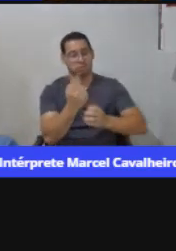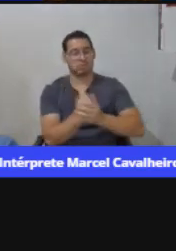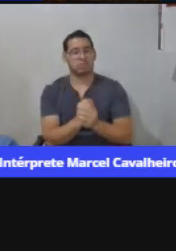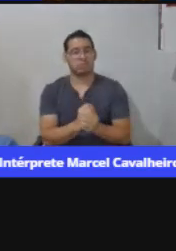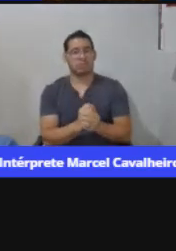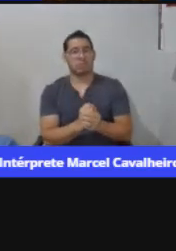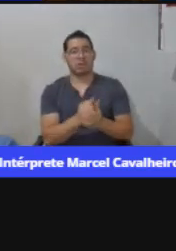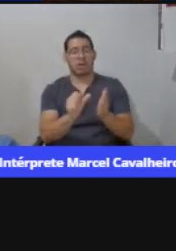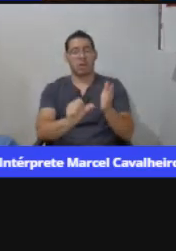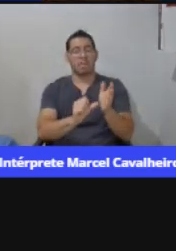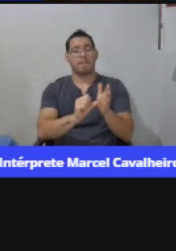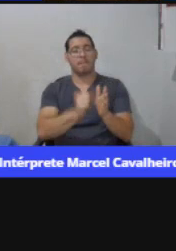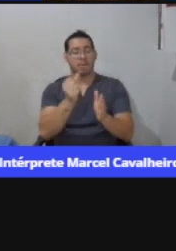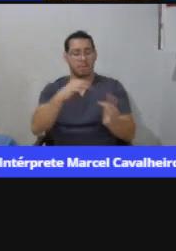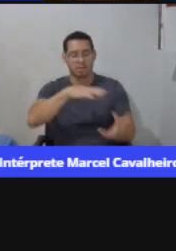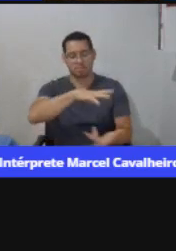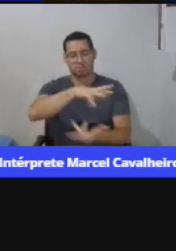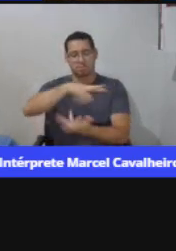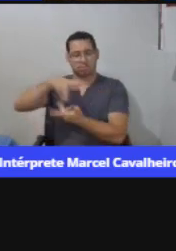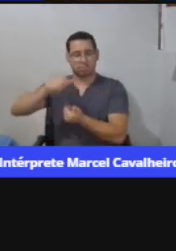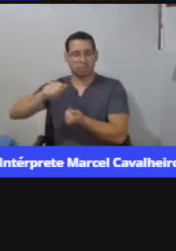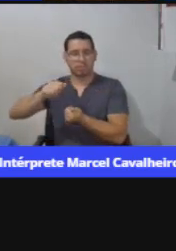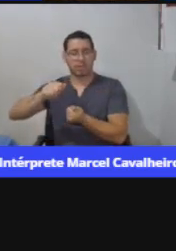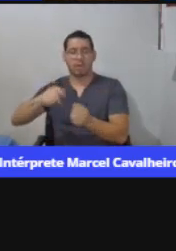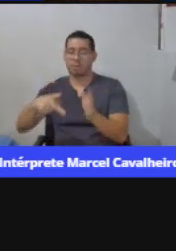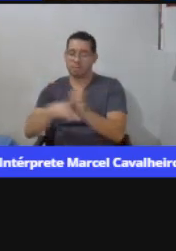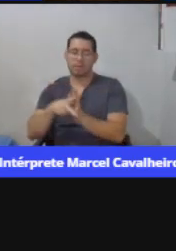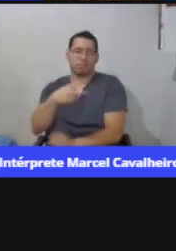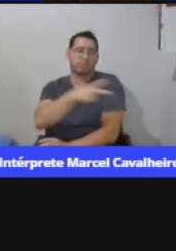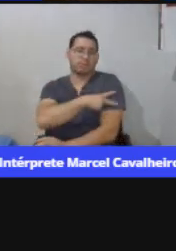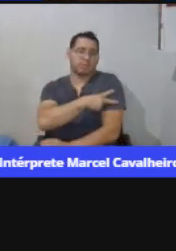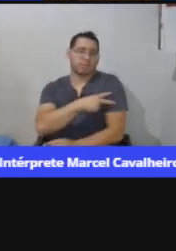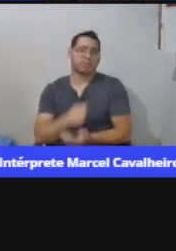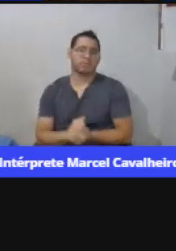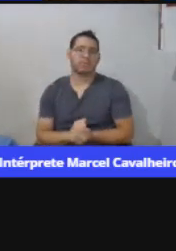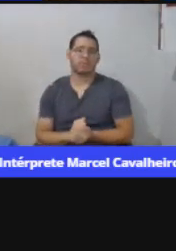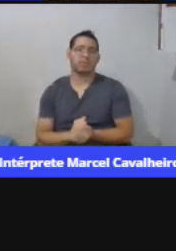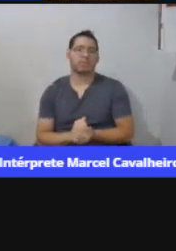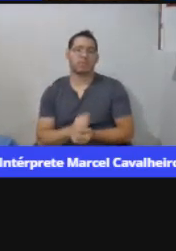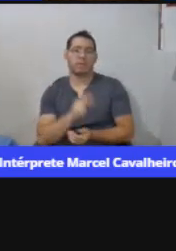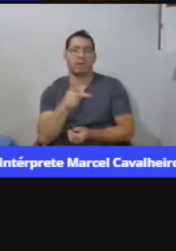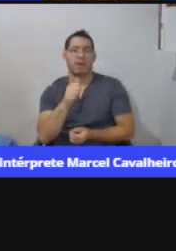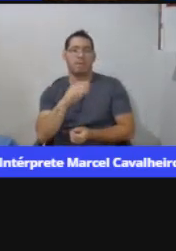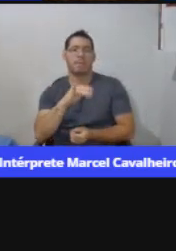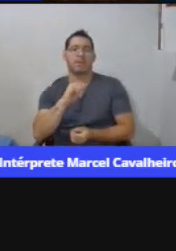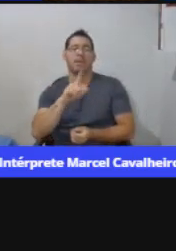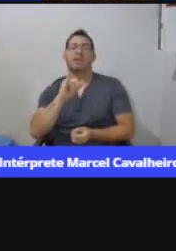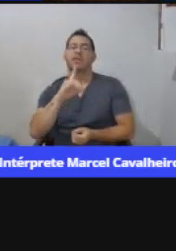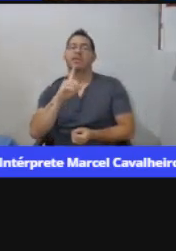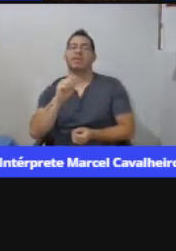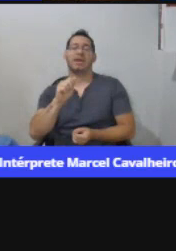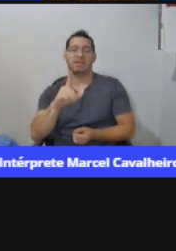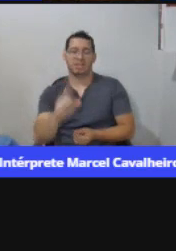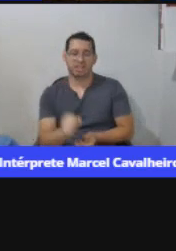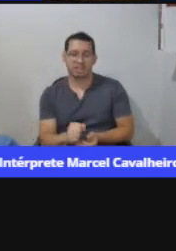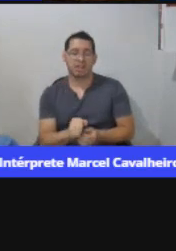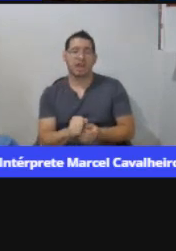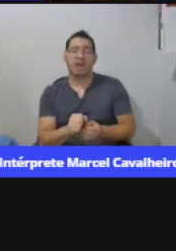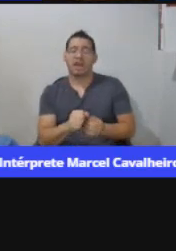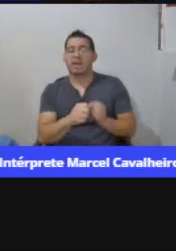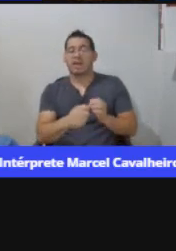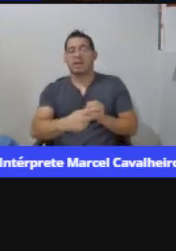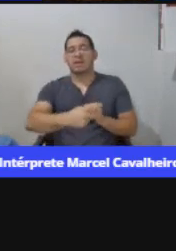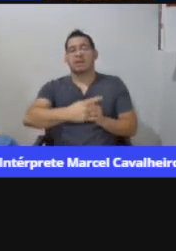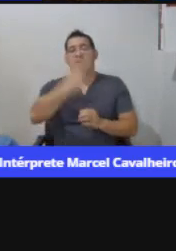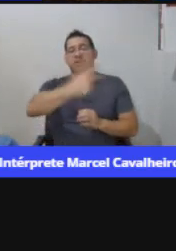Terra e Universo do segundo aninho, que vai ser a habilidade que está na terceira coluna, ok? Então,